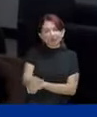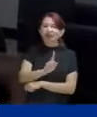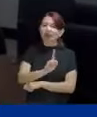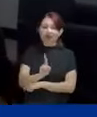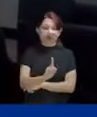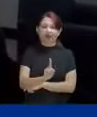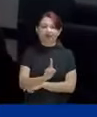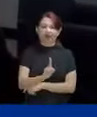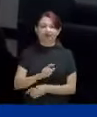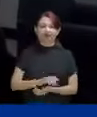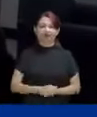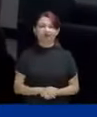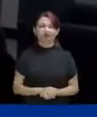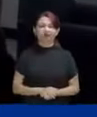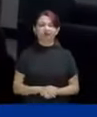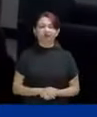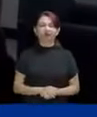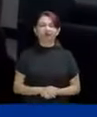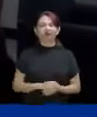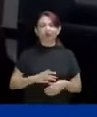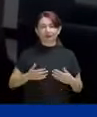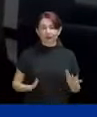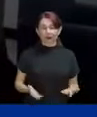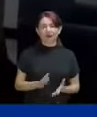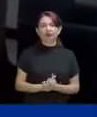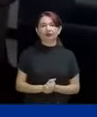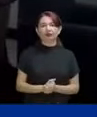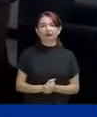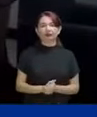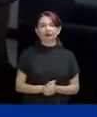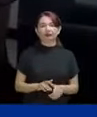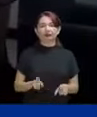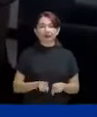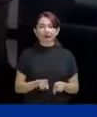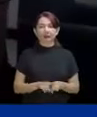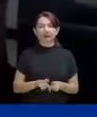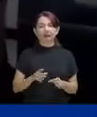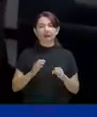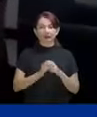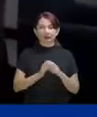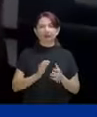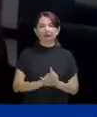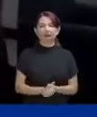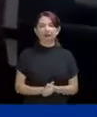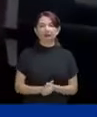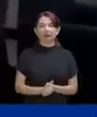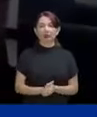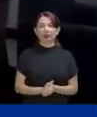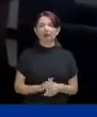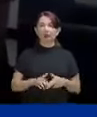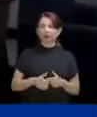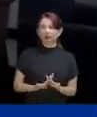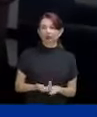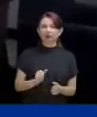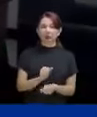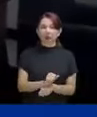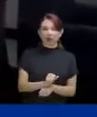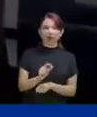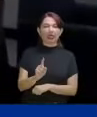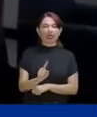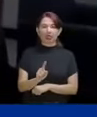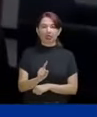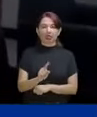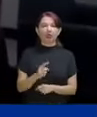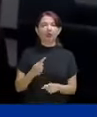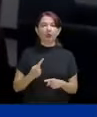exequente. Nesse contexto, conforme pontuou a Procuradoria Regional Eleitoral, não se está diante de hipótese de inércia da Fazenda Pública, pois foram